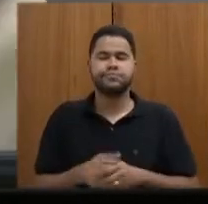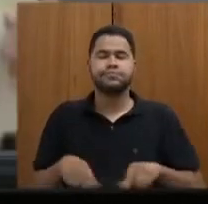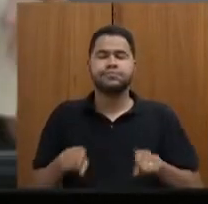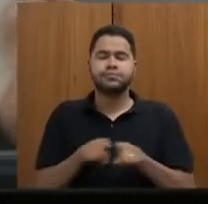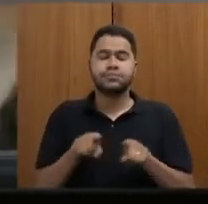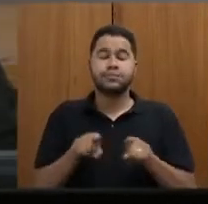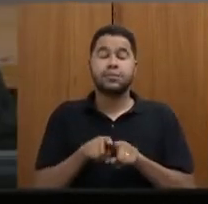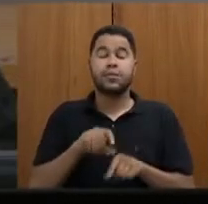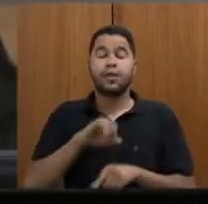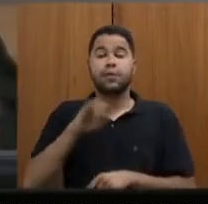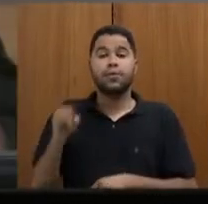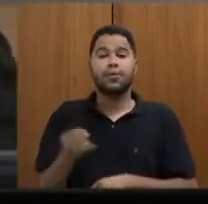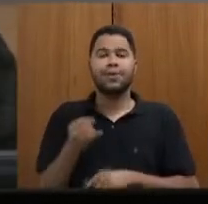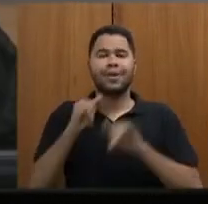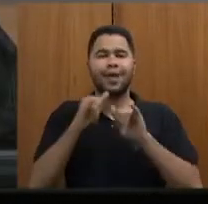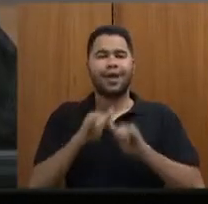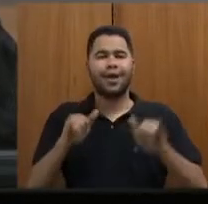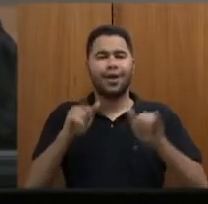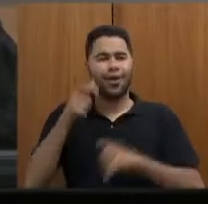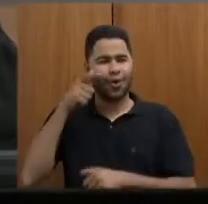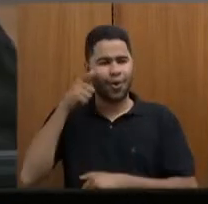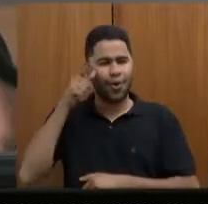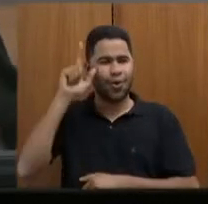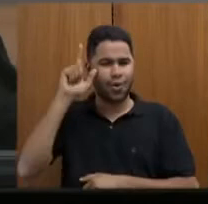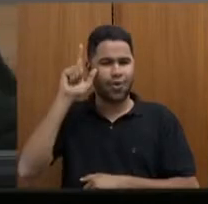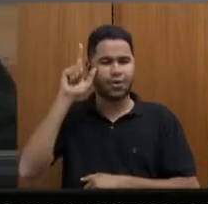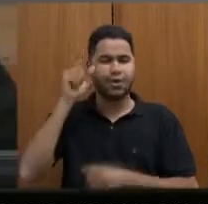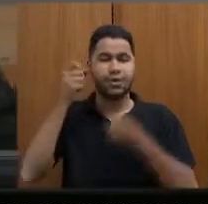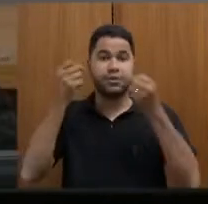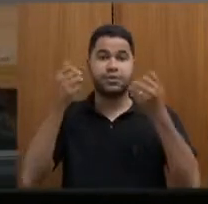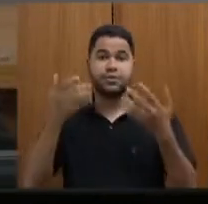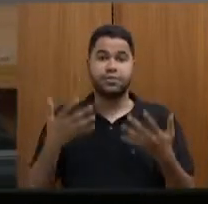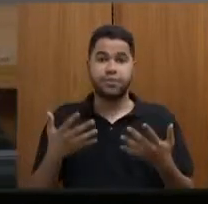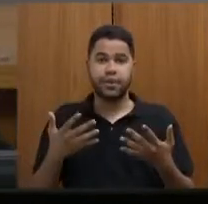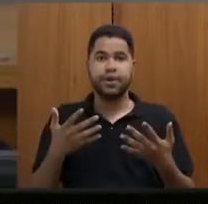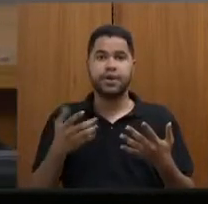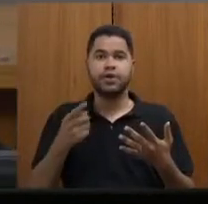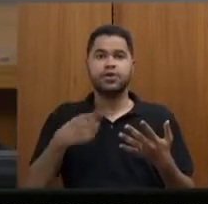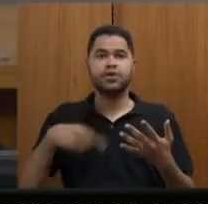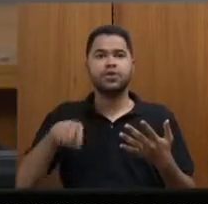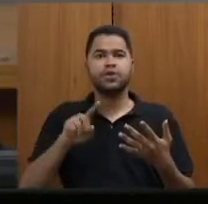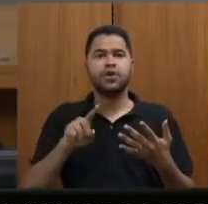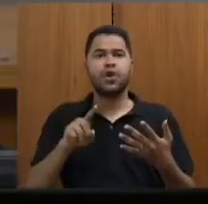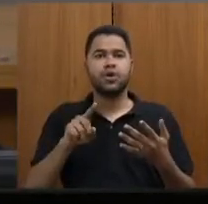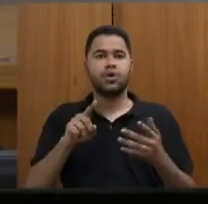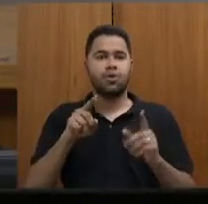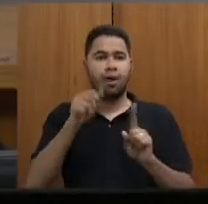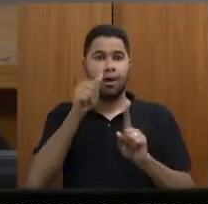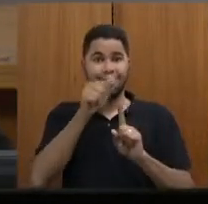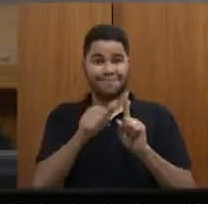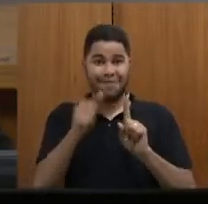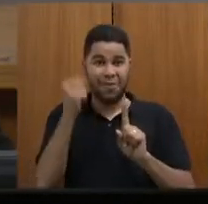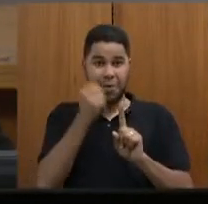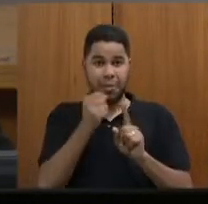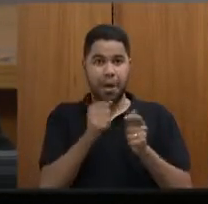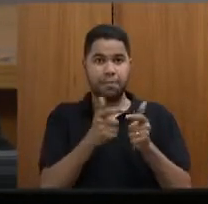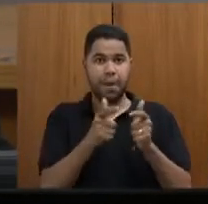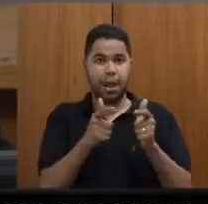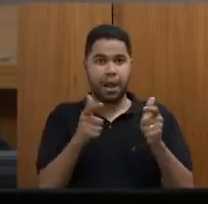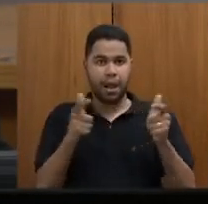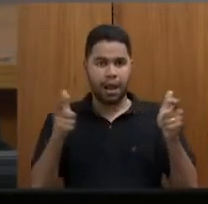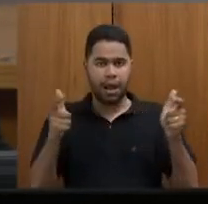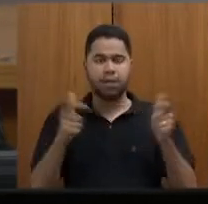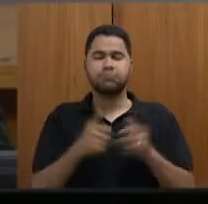uma notícia que saiu ontem, que fala que nós aumentamos, Minas Gerais aumentou o número de feminicídios. E aí